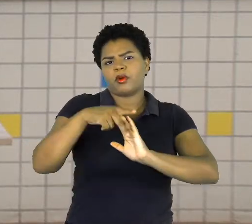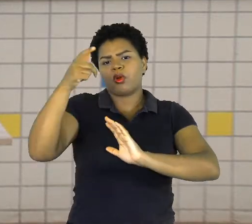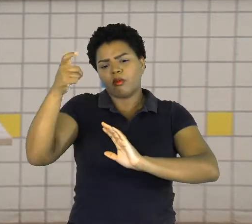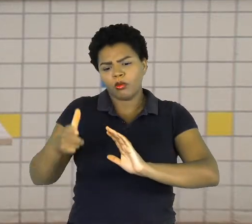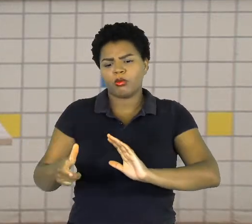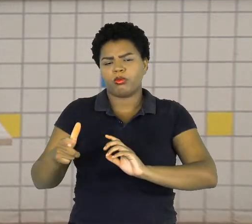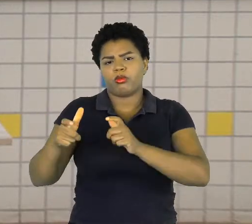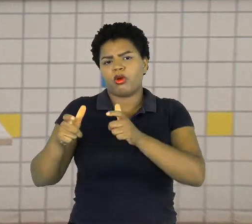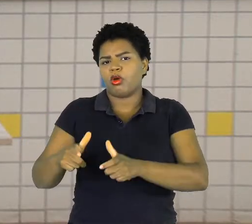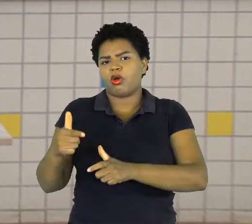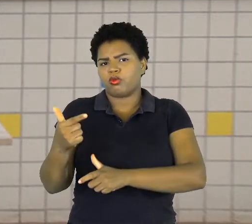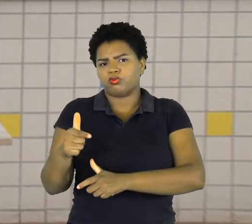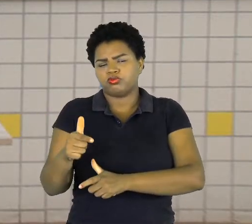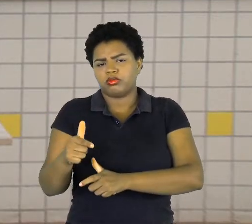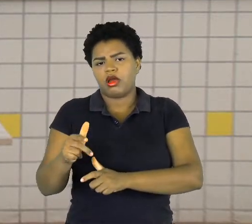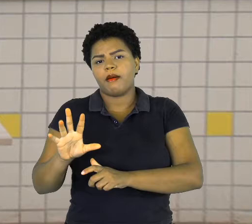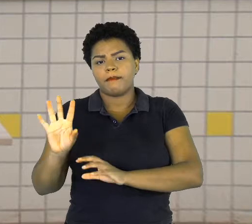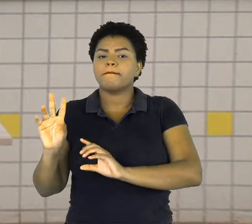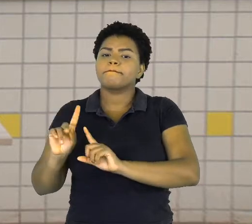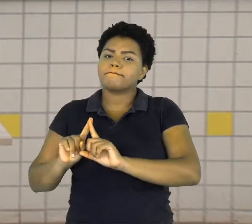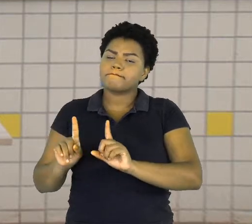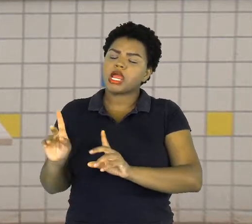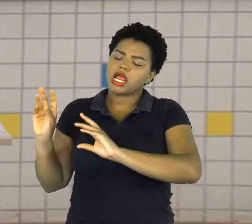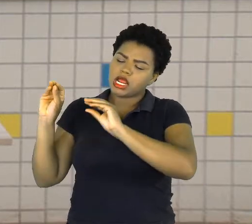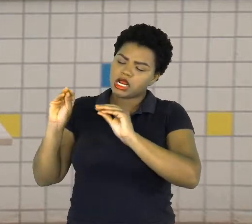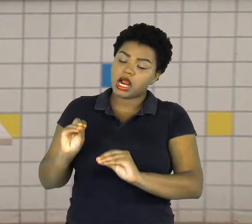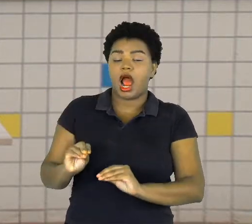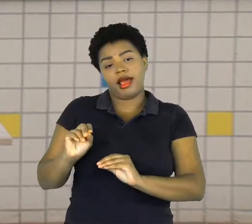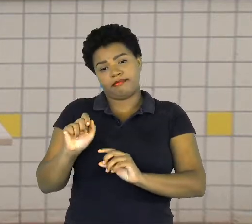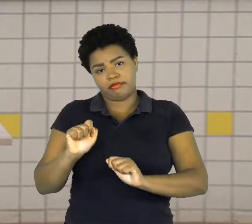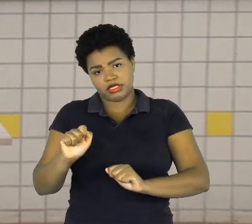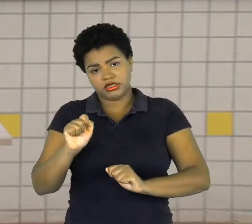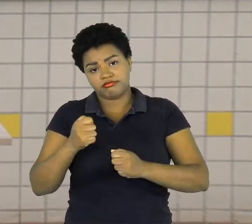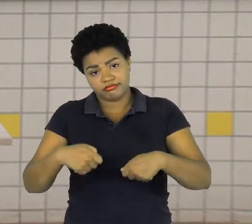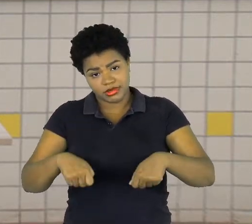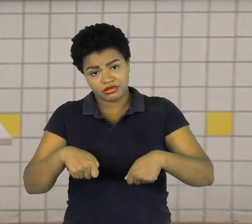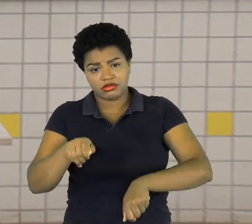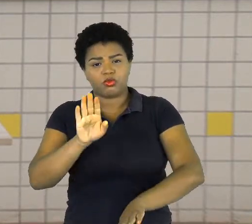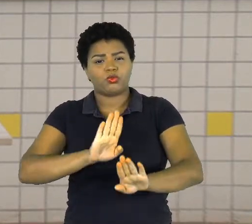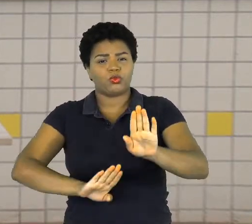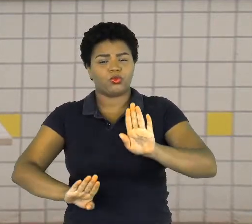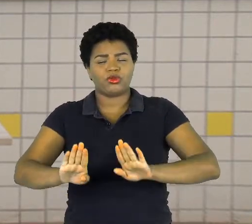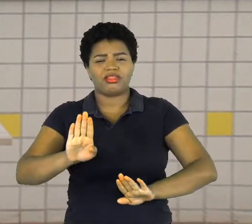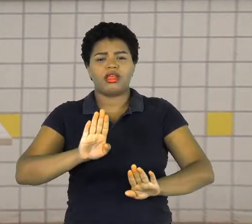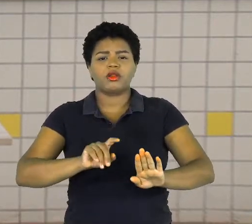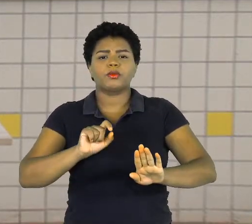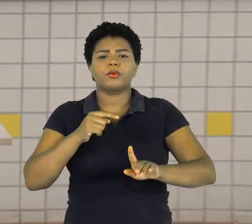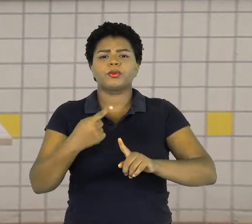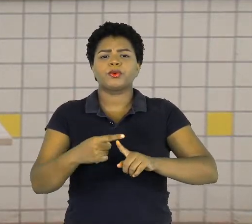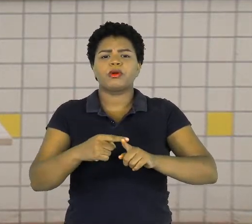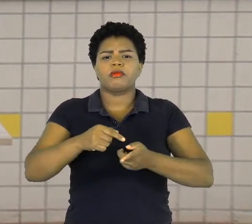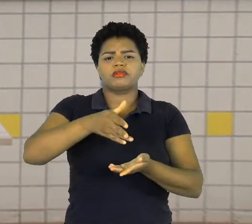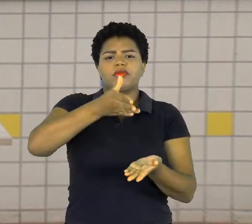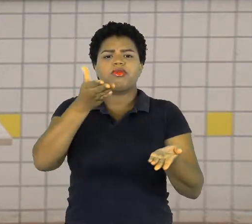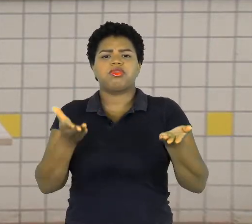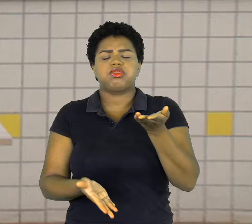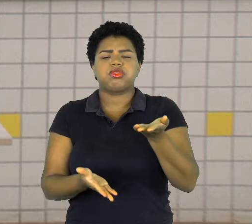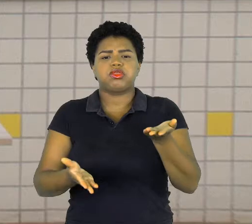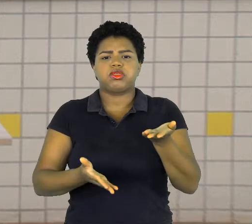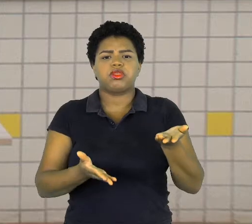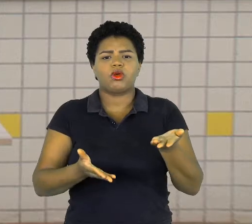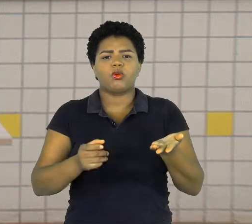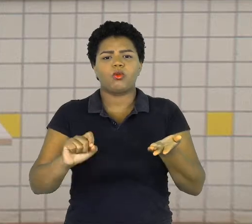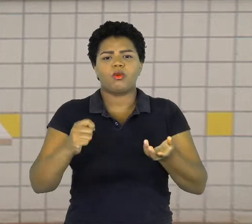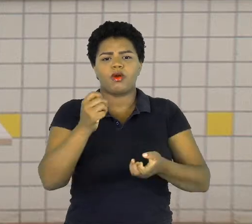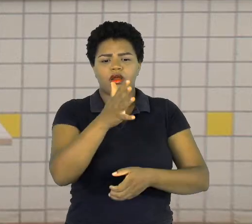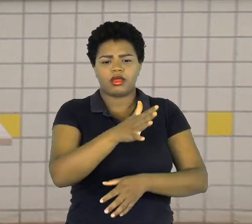exótica. E aí você tem que ter um cuidado muito grande, porque pode ter um desequilíbrio ecológico com uma planta ou um animal que